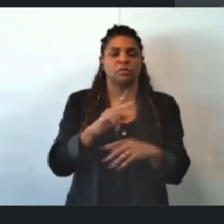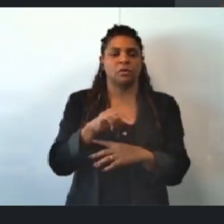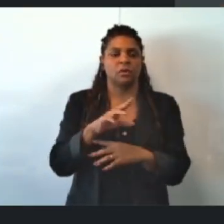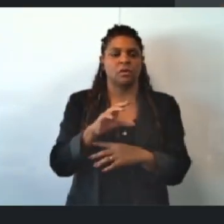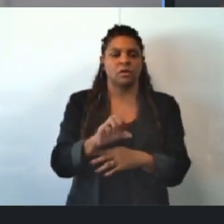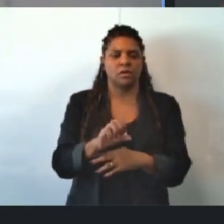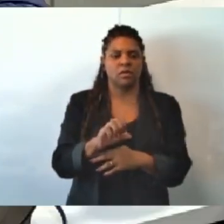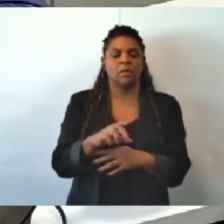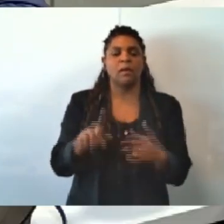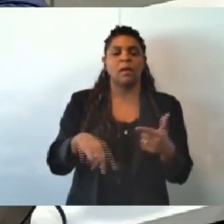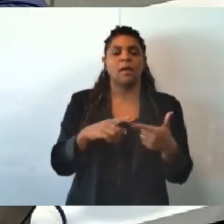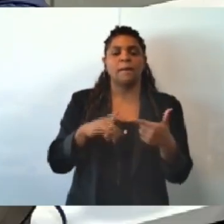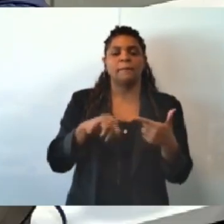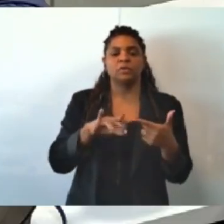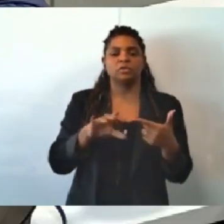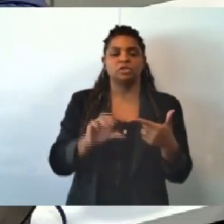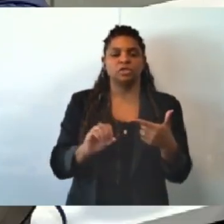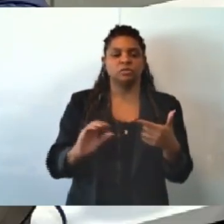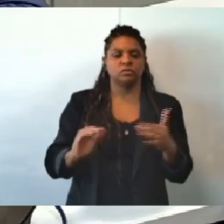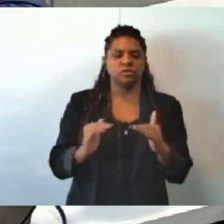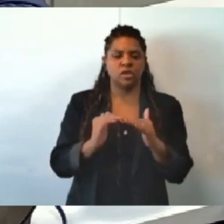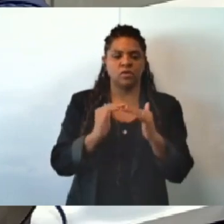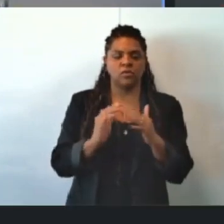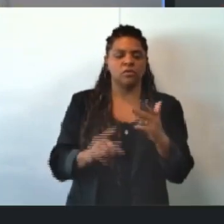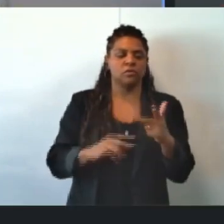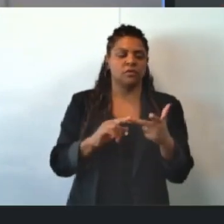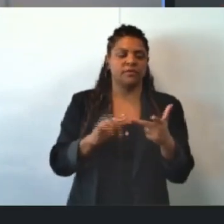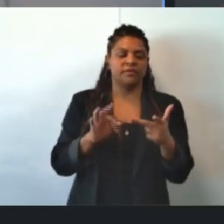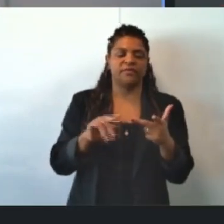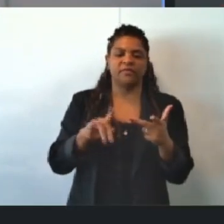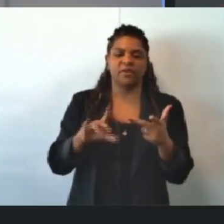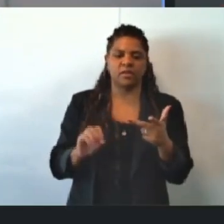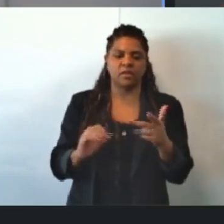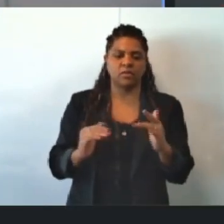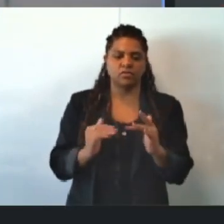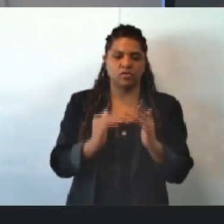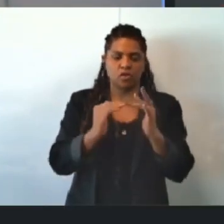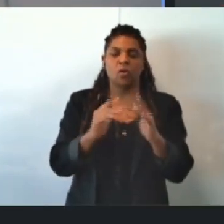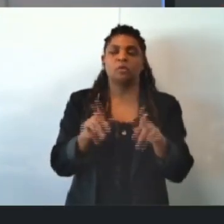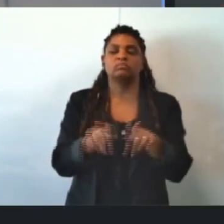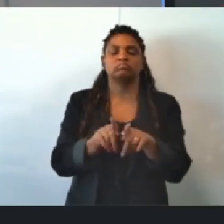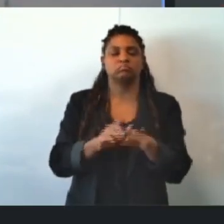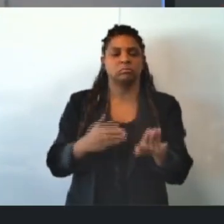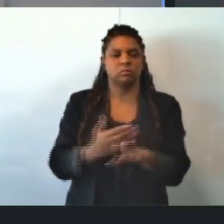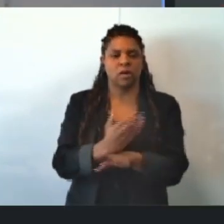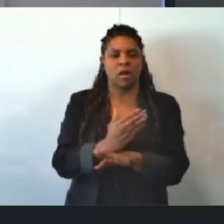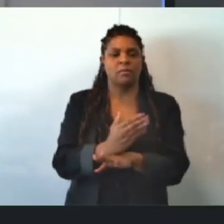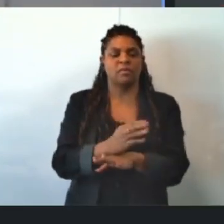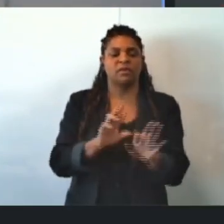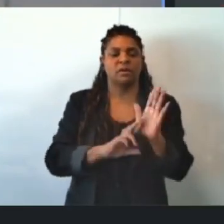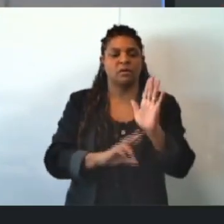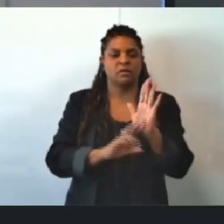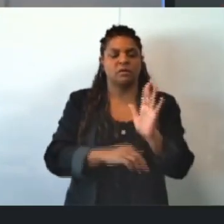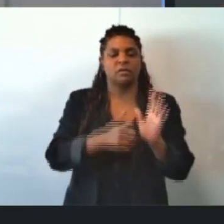acordo. Fernando Luiz. Com requerimento. Eu também estou de acordo com o requerimento. Está aprovado o requerimento